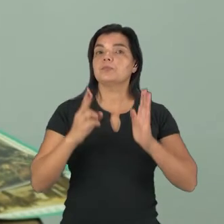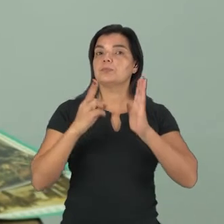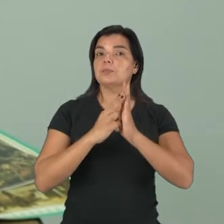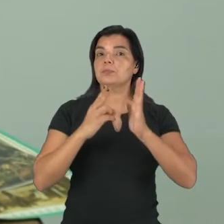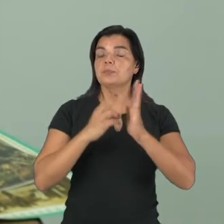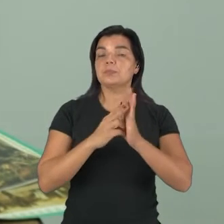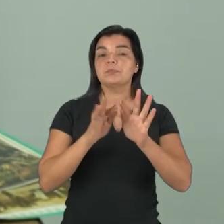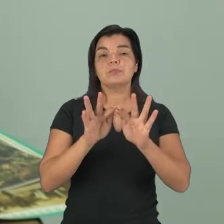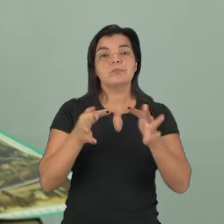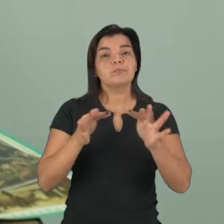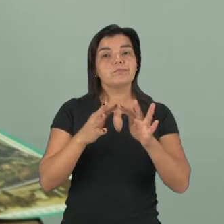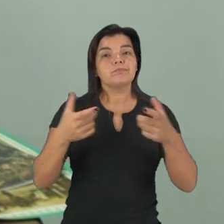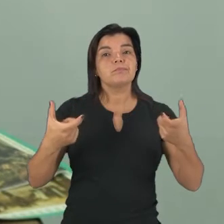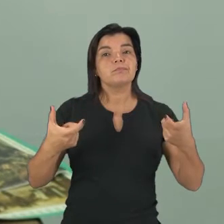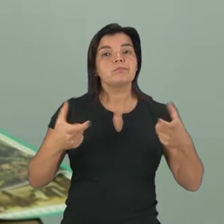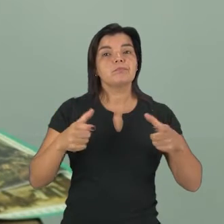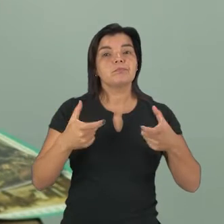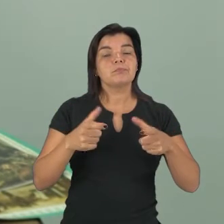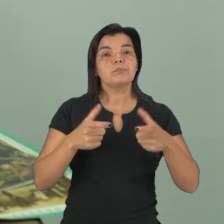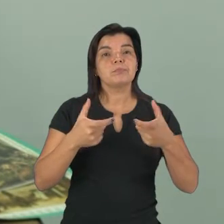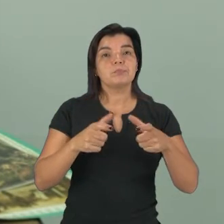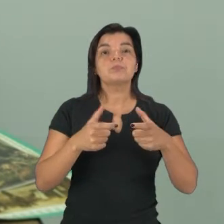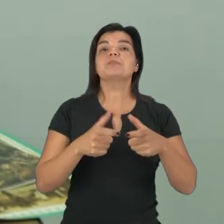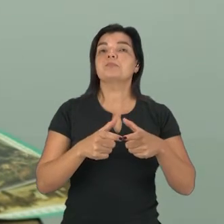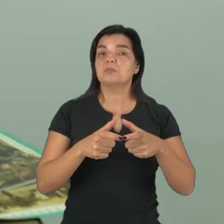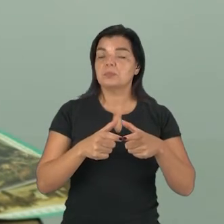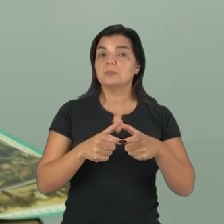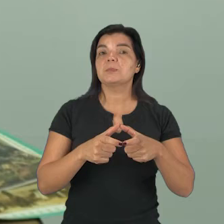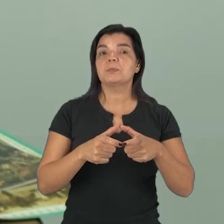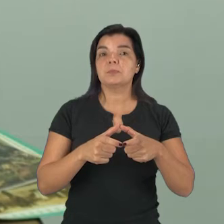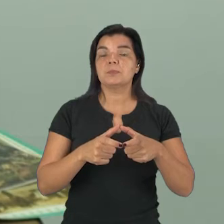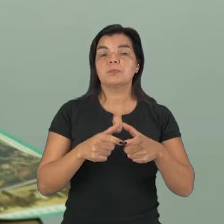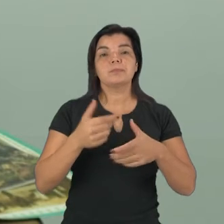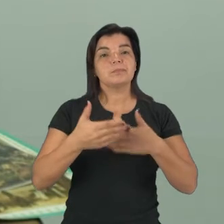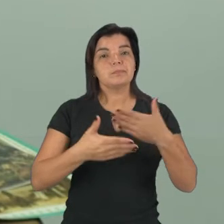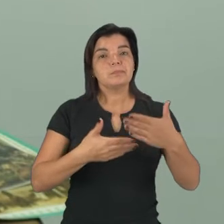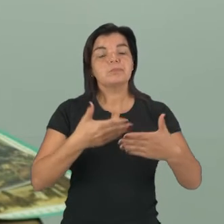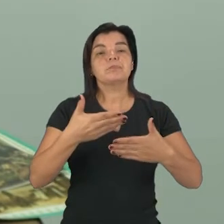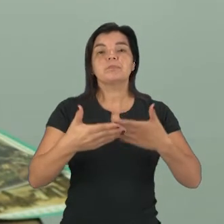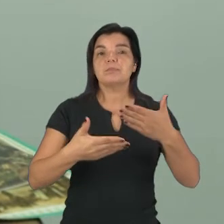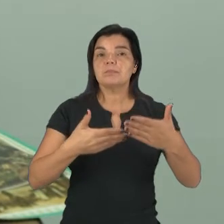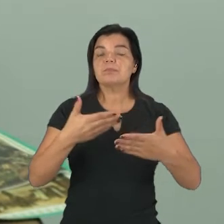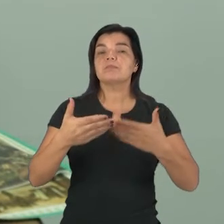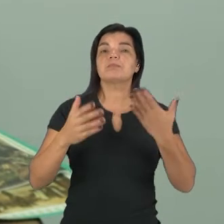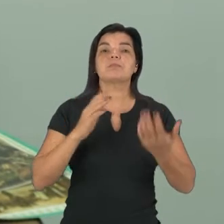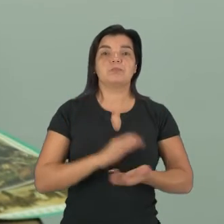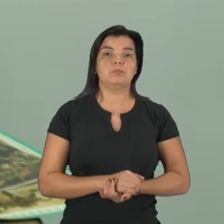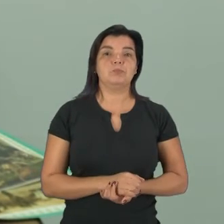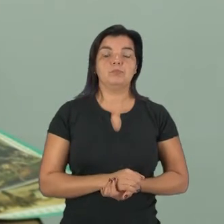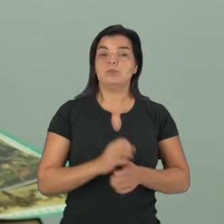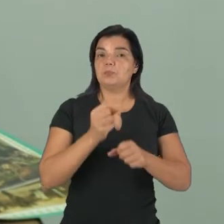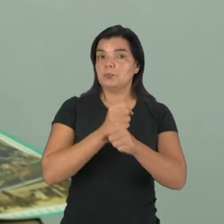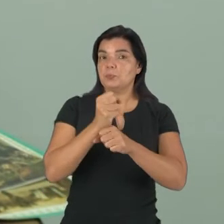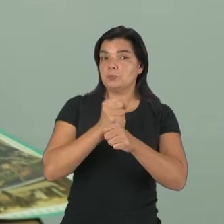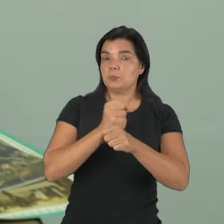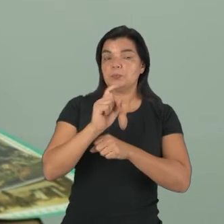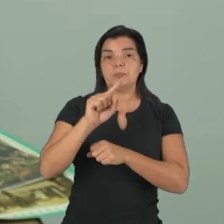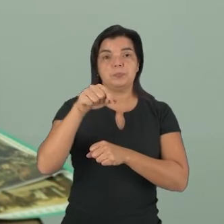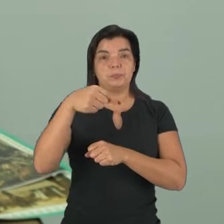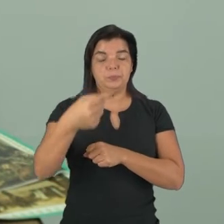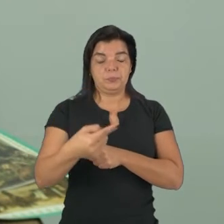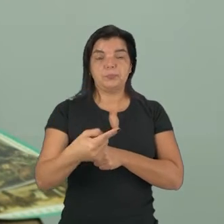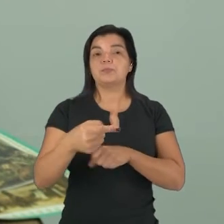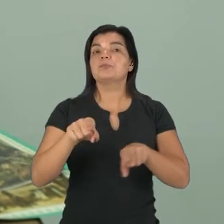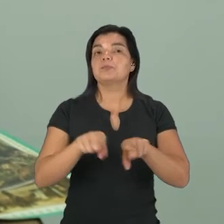indígena simplesmente diminuiu muitíssimo no decorrer dos